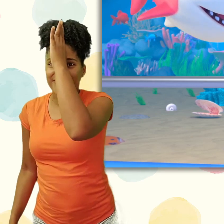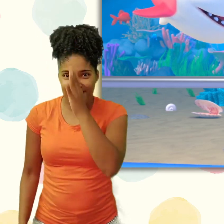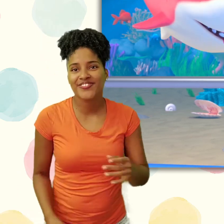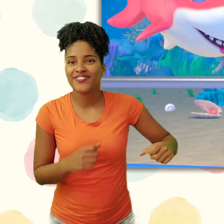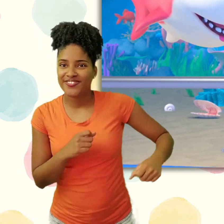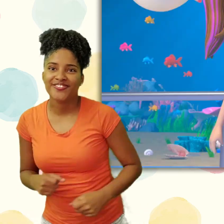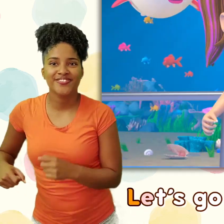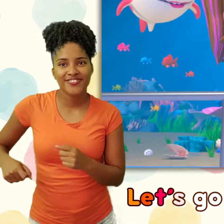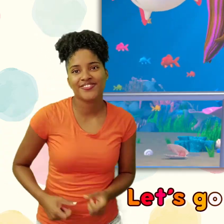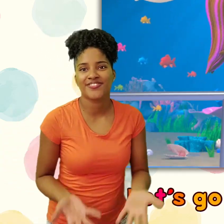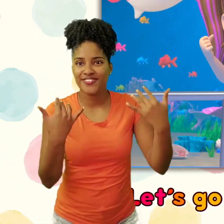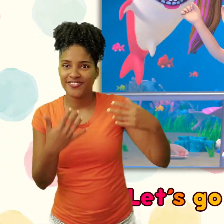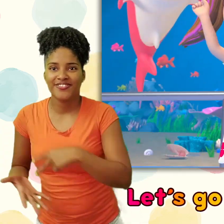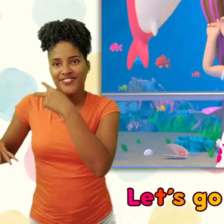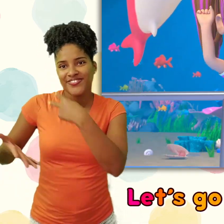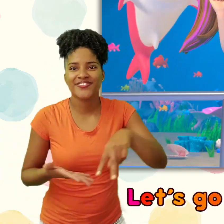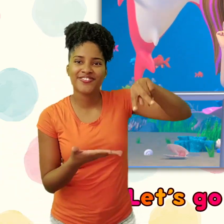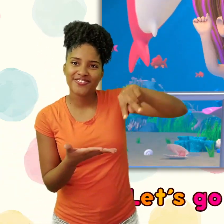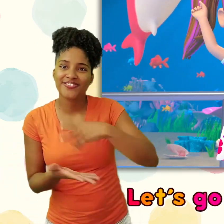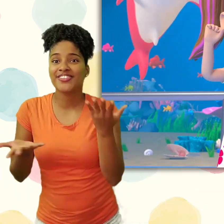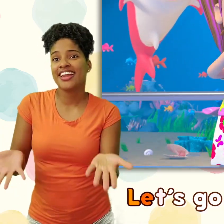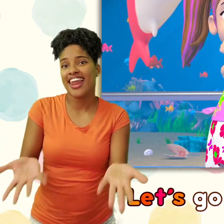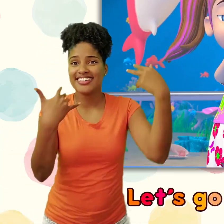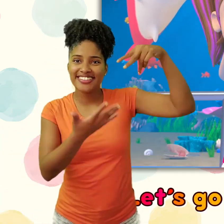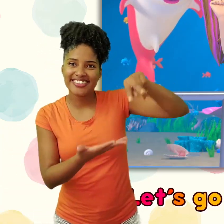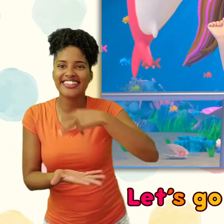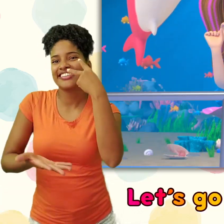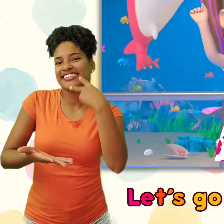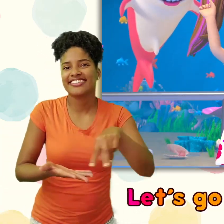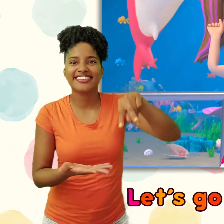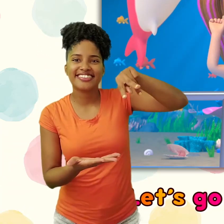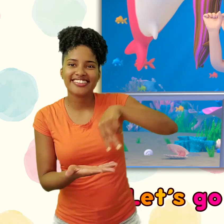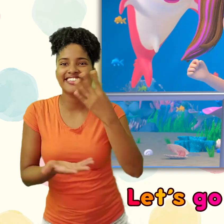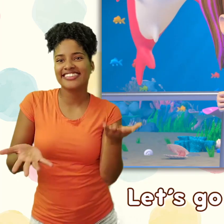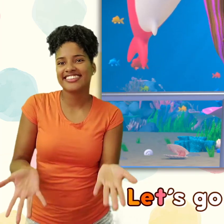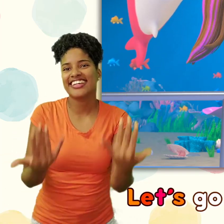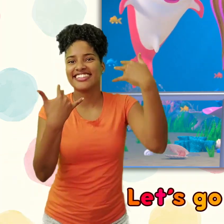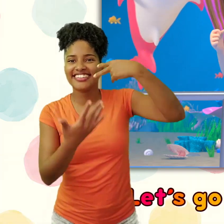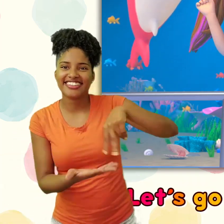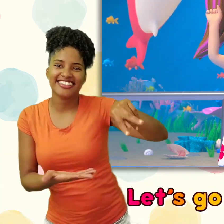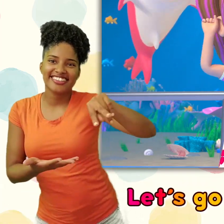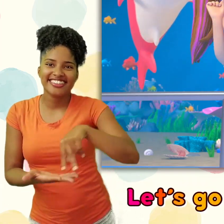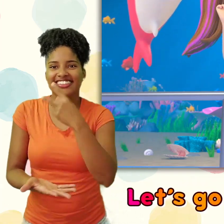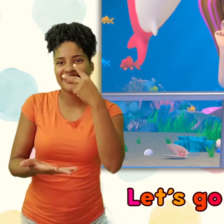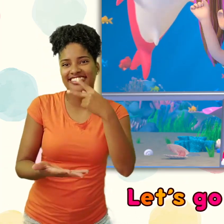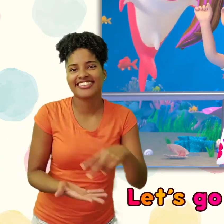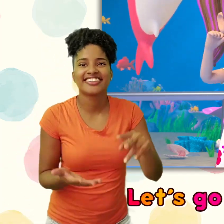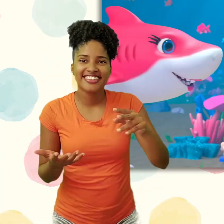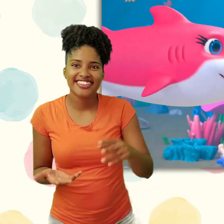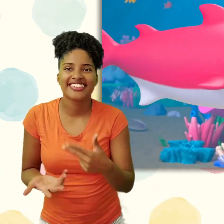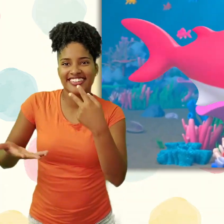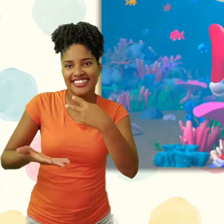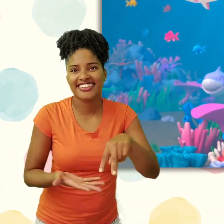shark. Let's go dance, do-do-do-do. Let's go dance, do-do-do-do. Let's go dance,